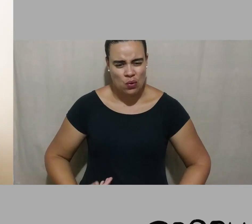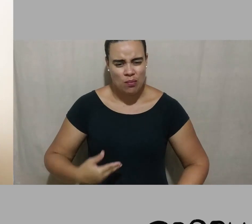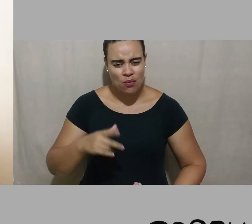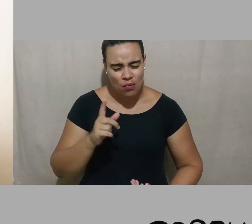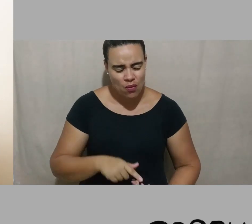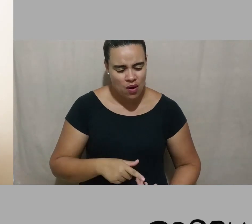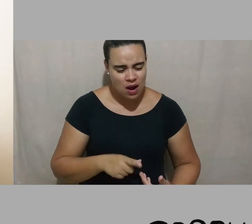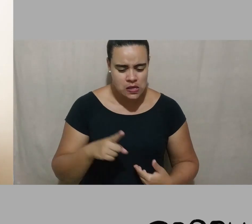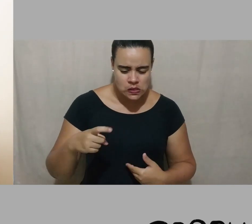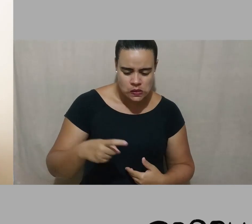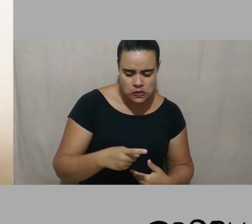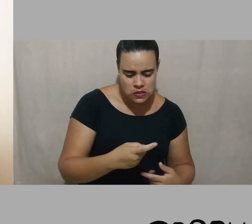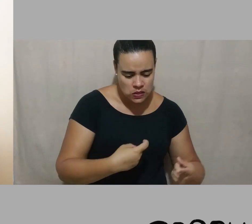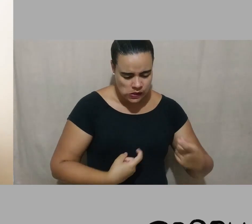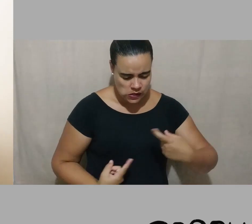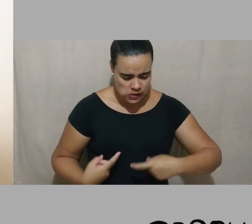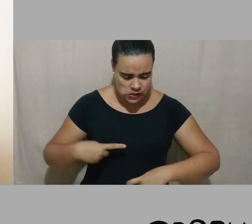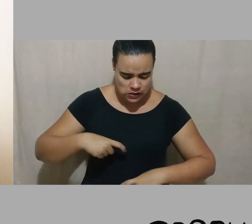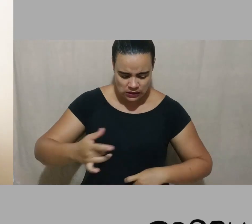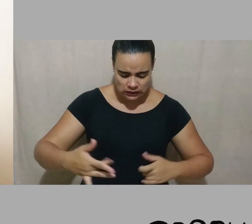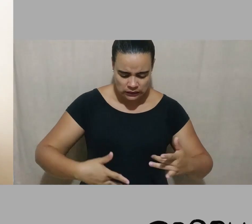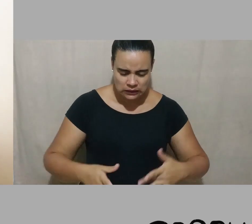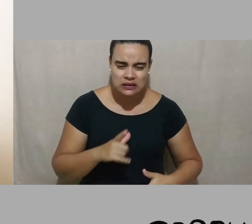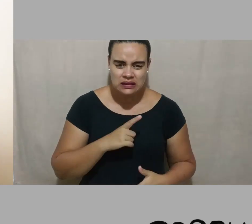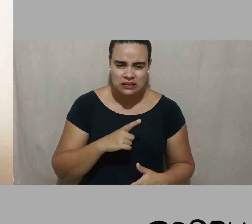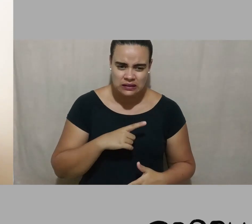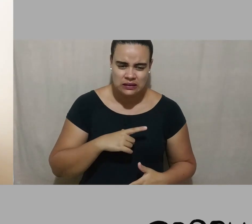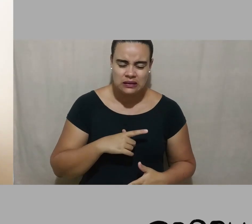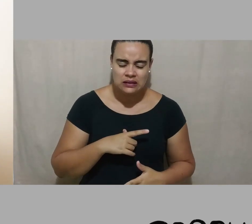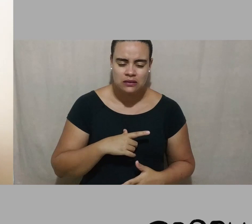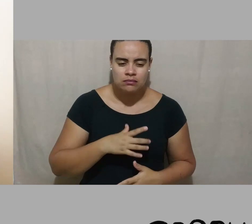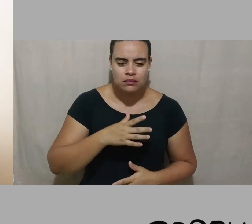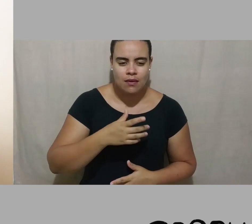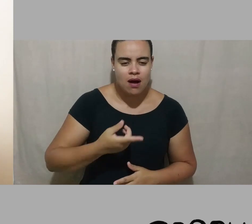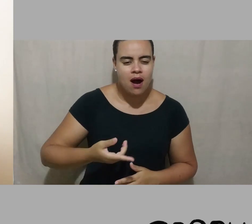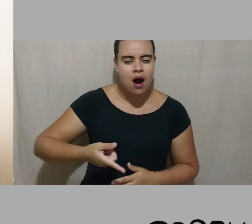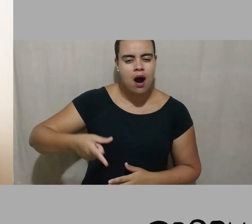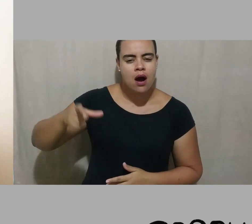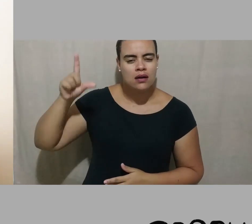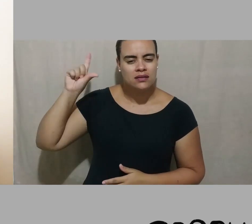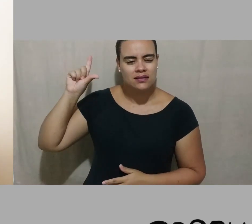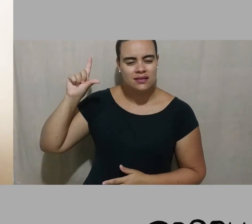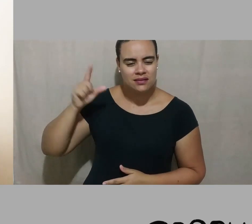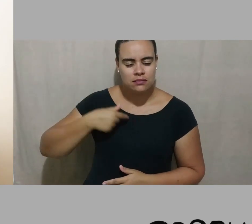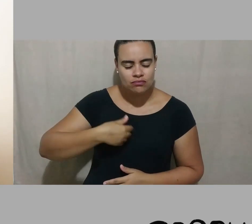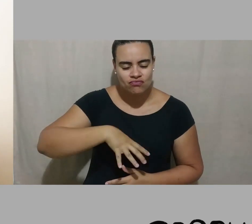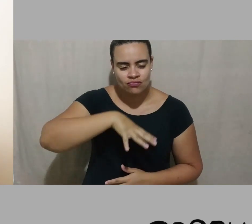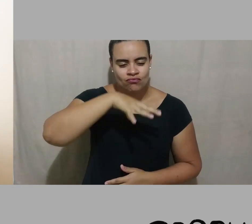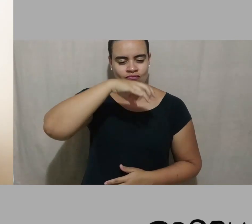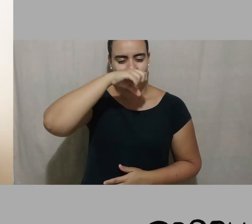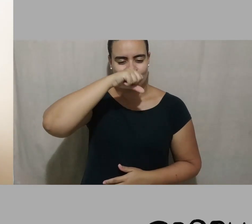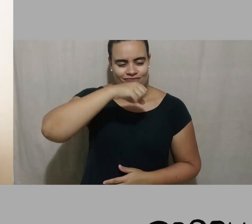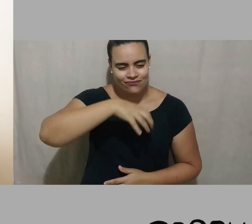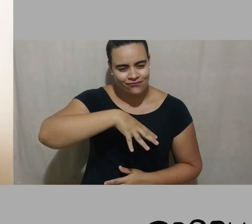inúmeras larvas, insetos e micro-organismos. O ar que outrora entrava pelos meus